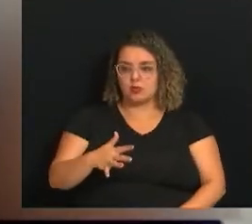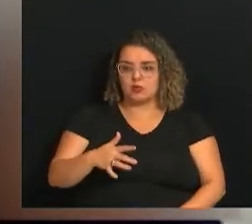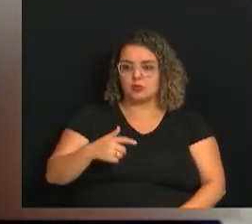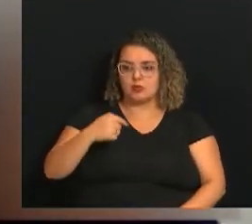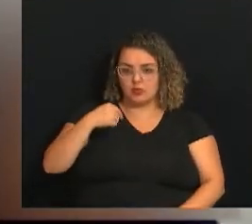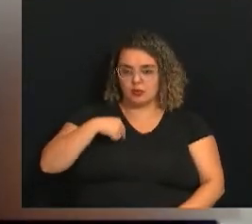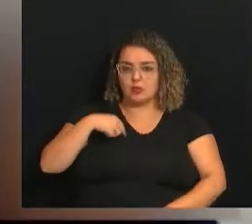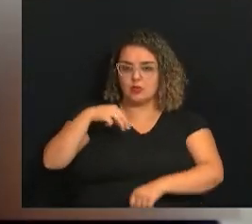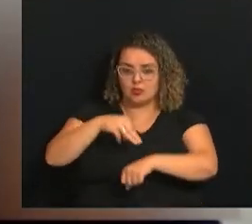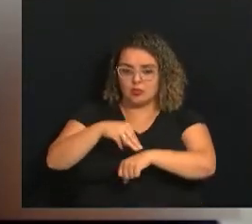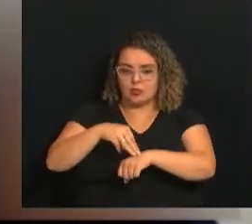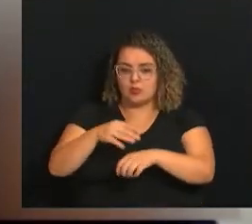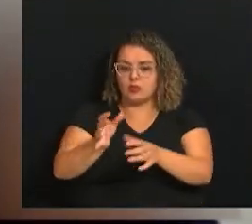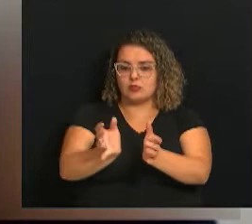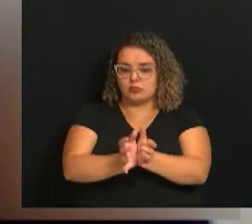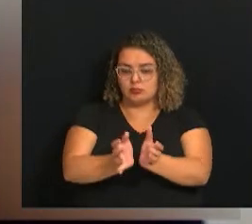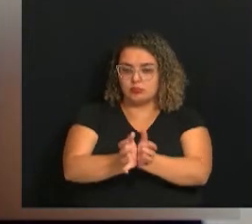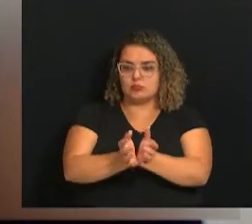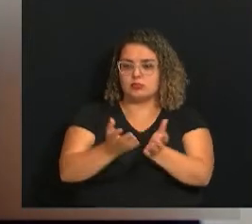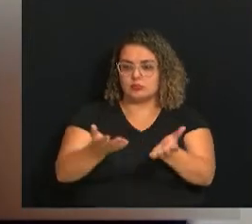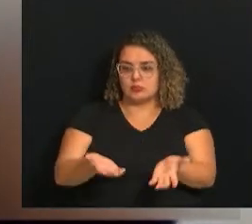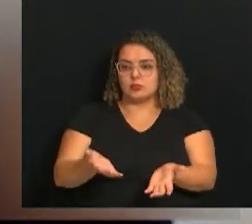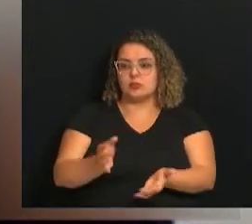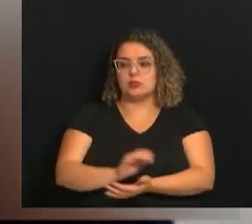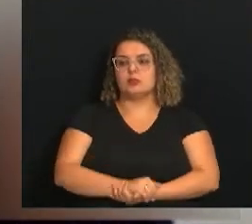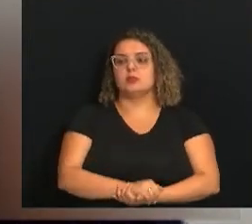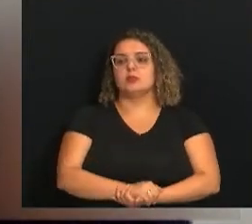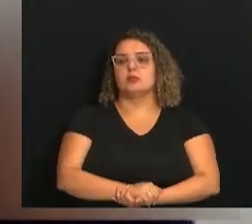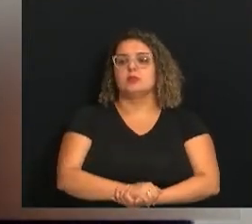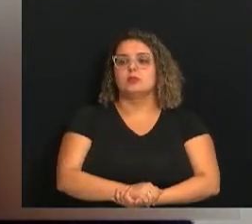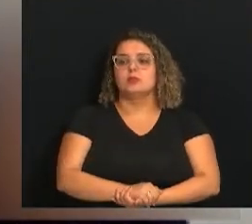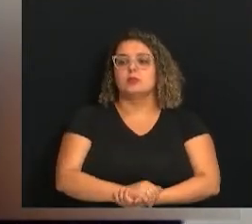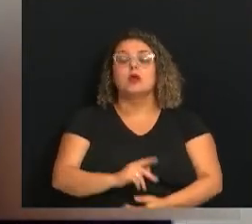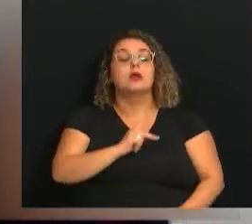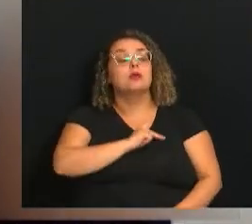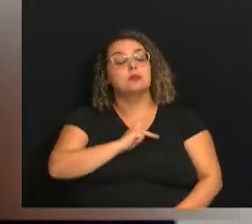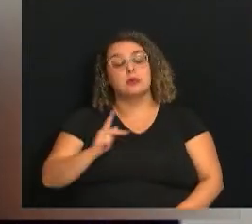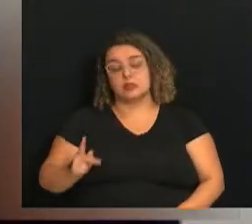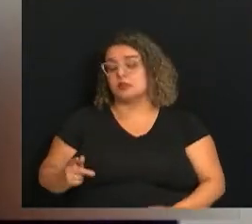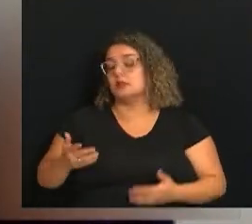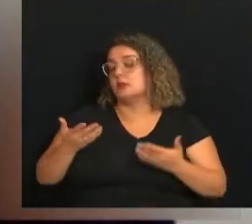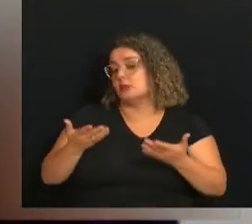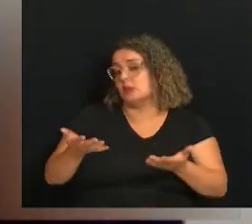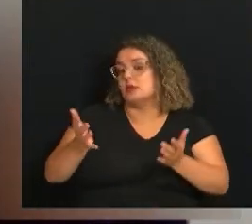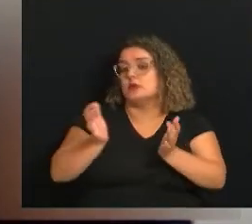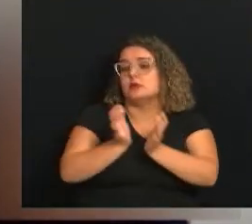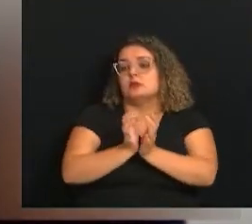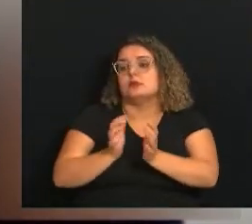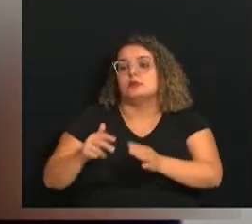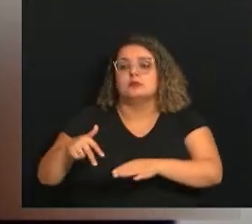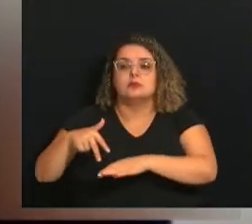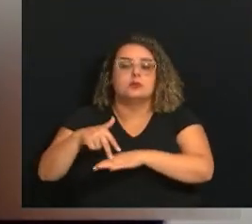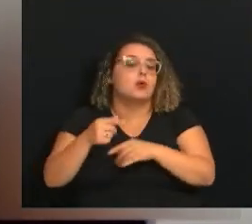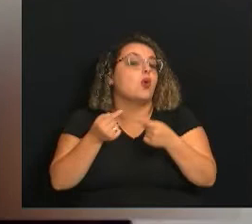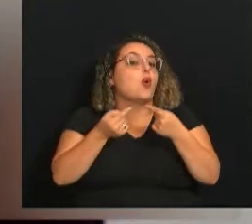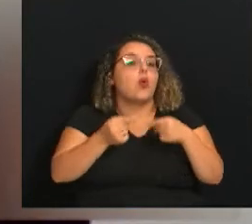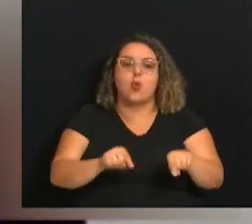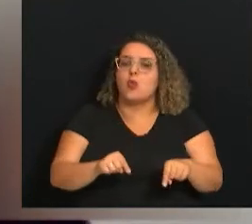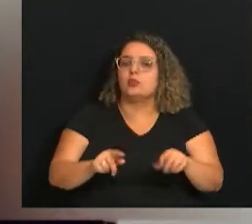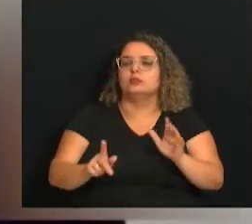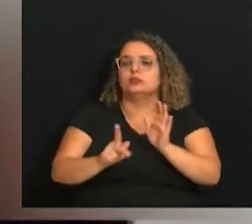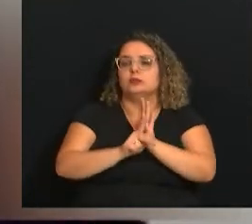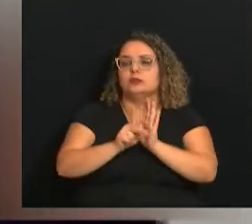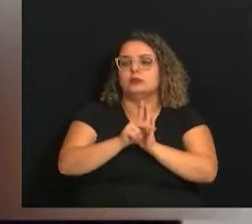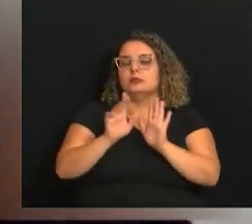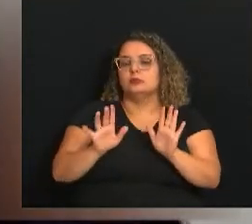na ocasião, era membro da Comissão de Legalidade e era presidente da comissão. E eu me posicionei contra o projeto.